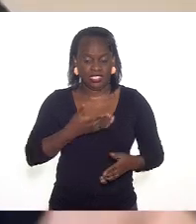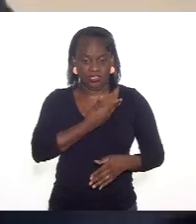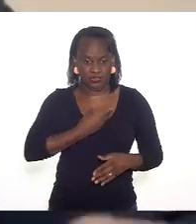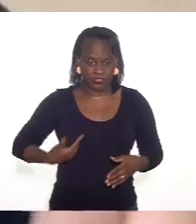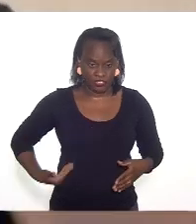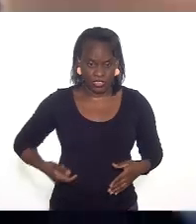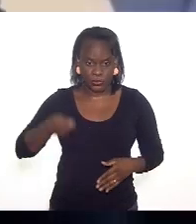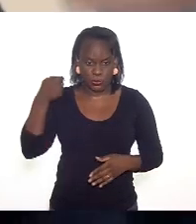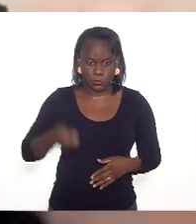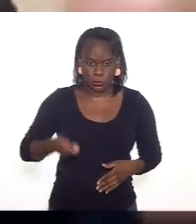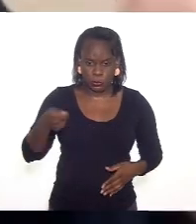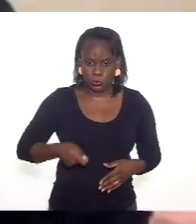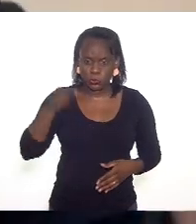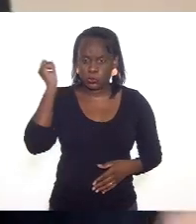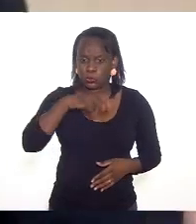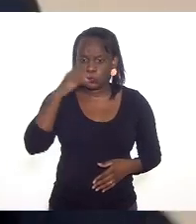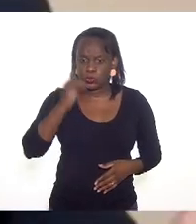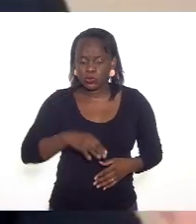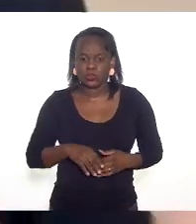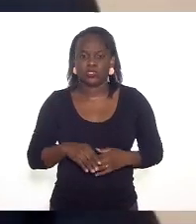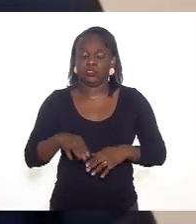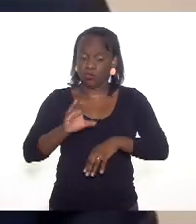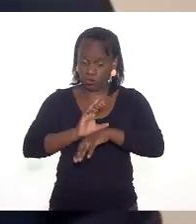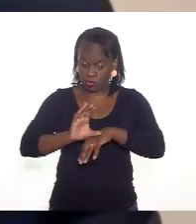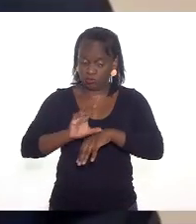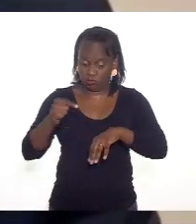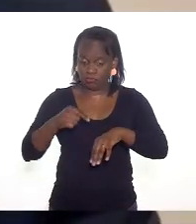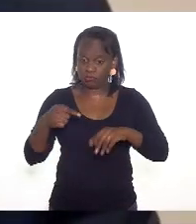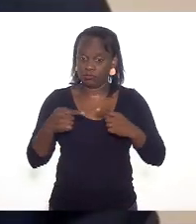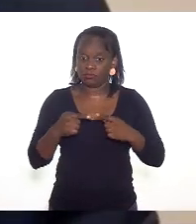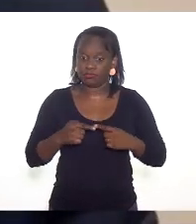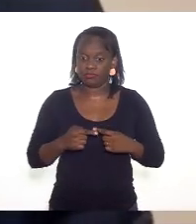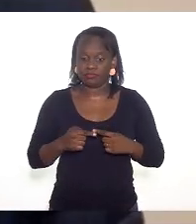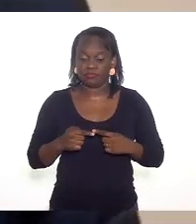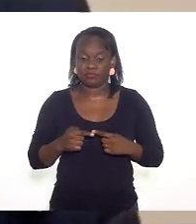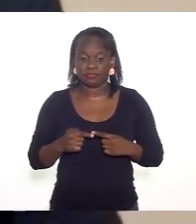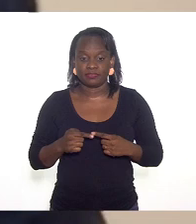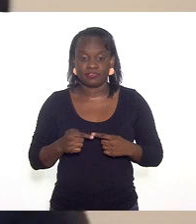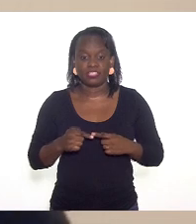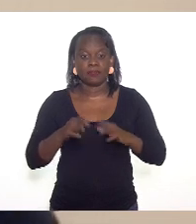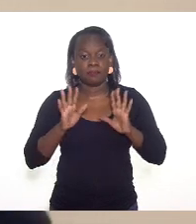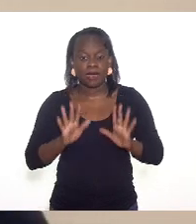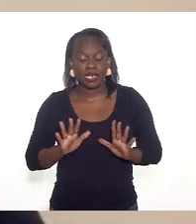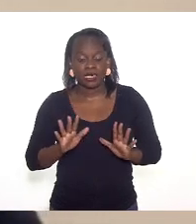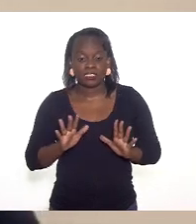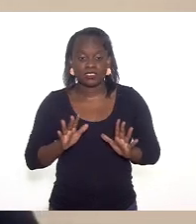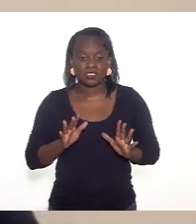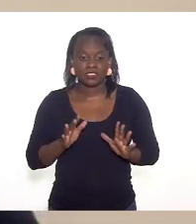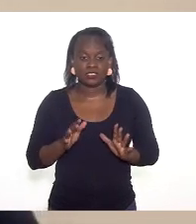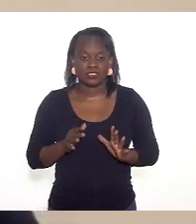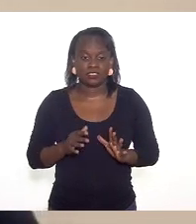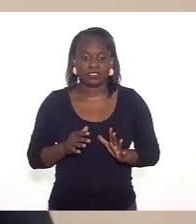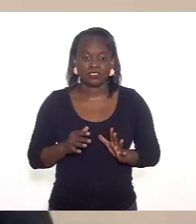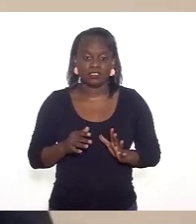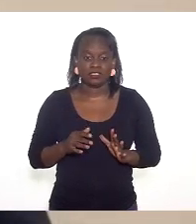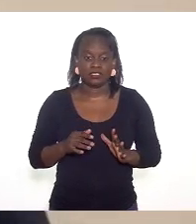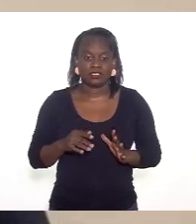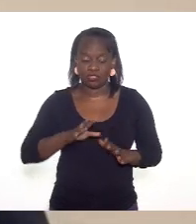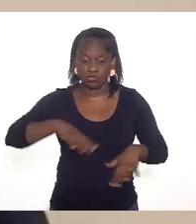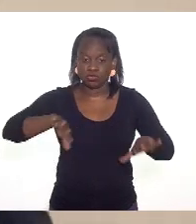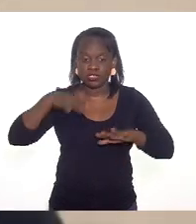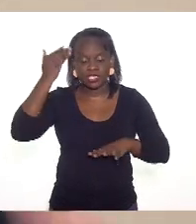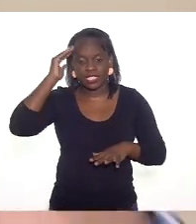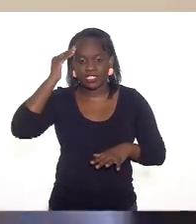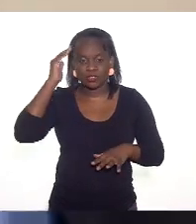regime absolutamente constitucional e que provocava, no nosso